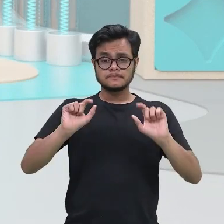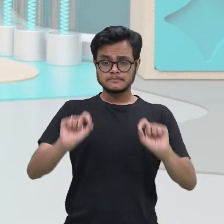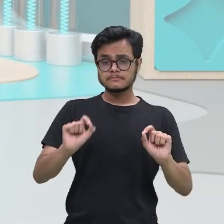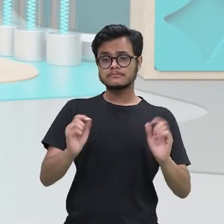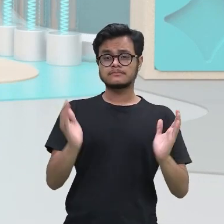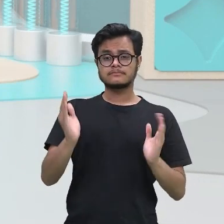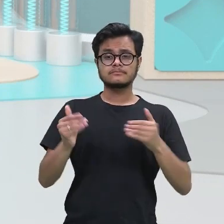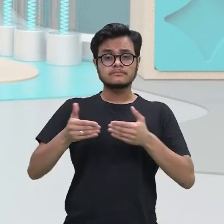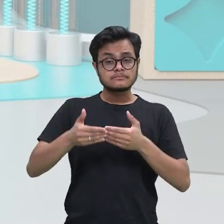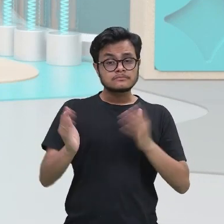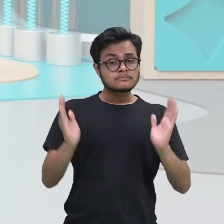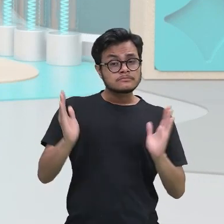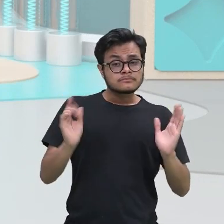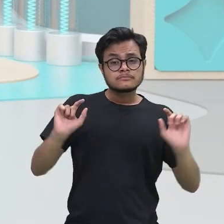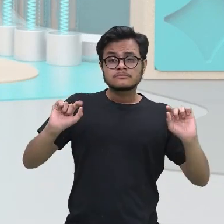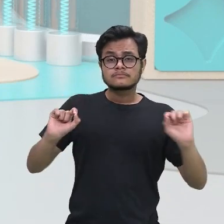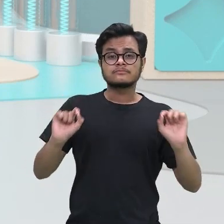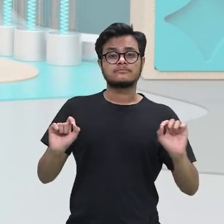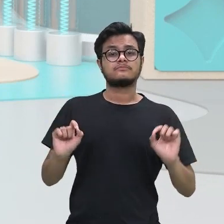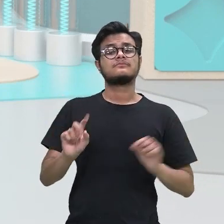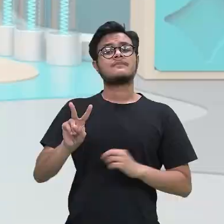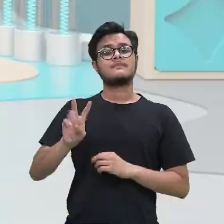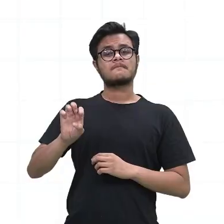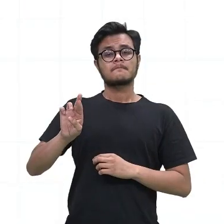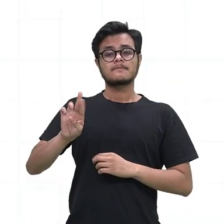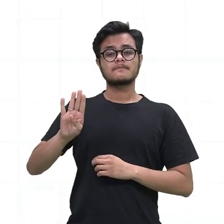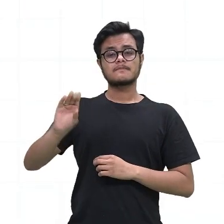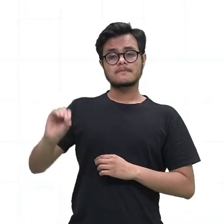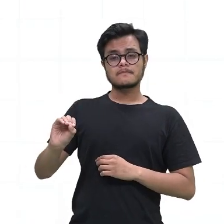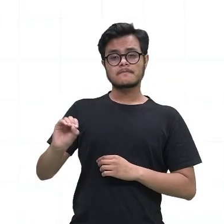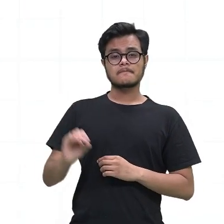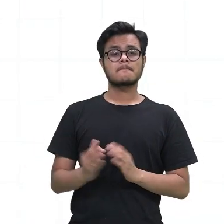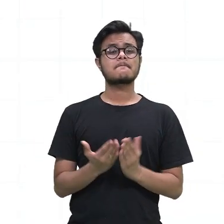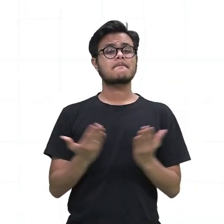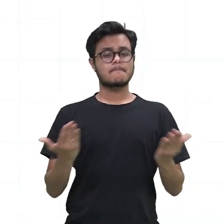partir desse momento, um pouco aí sobre verbo. Olha só, observe aí.